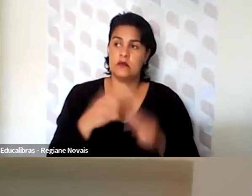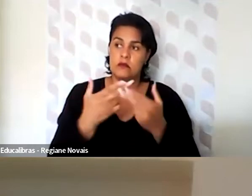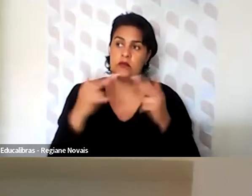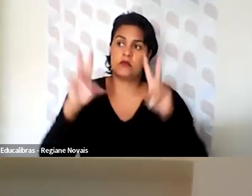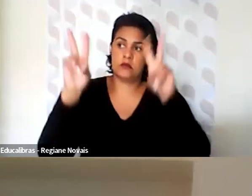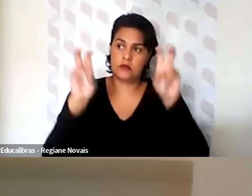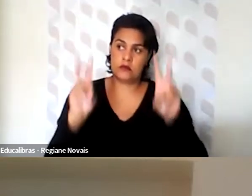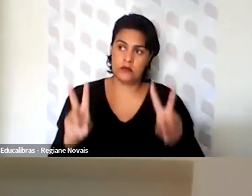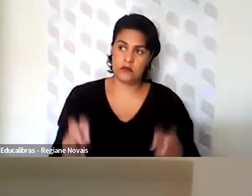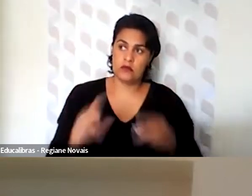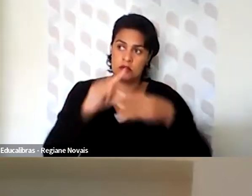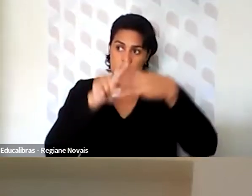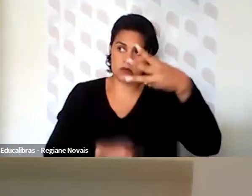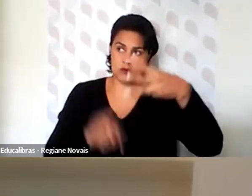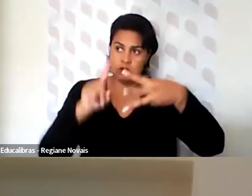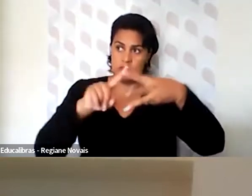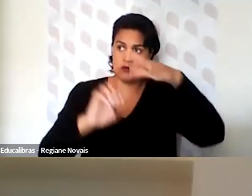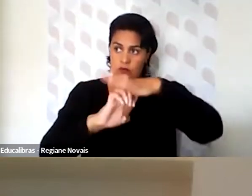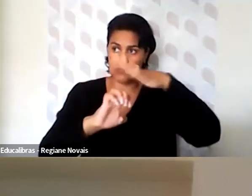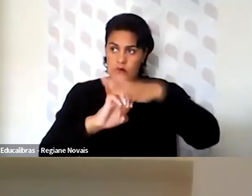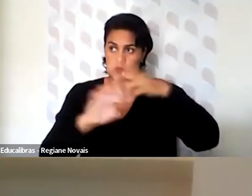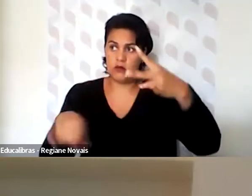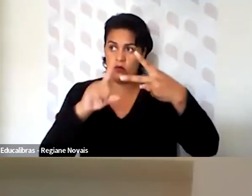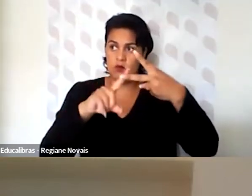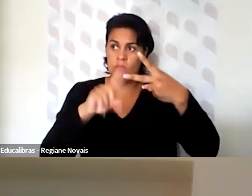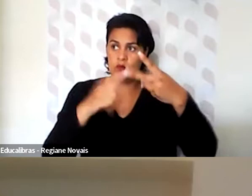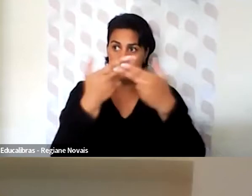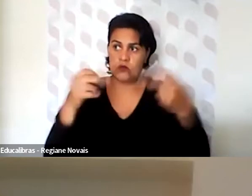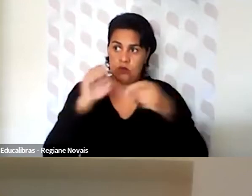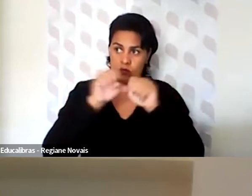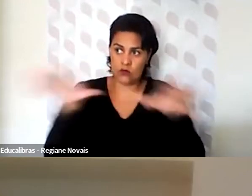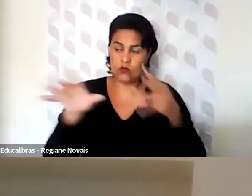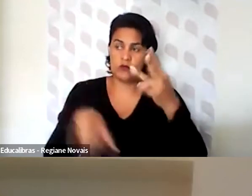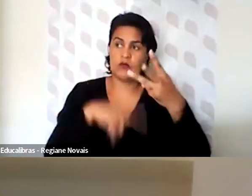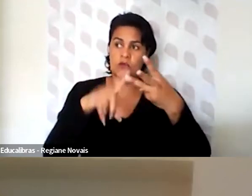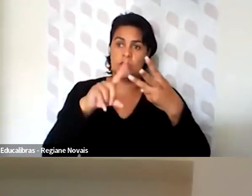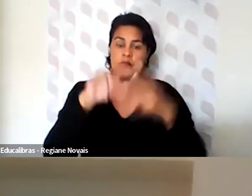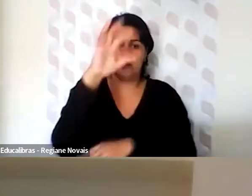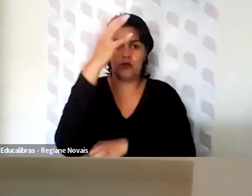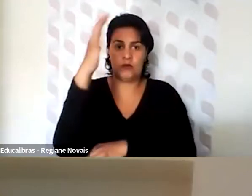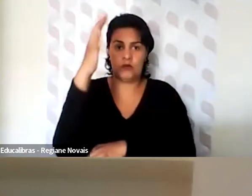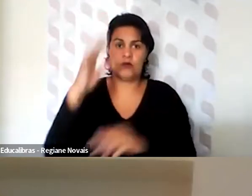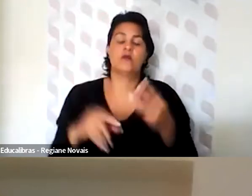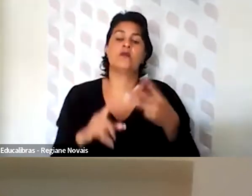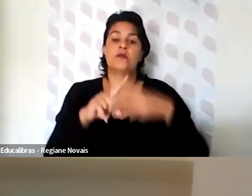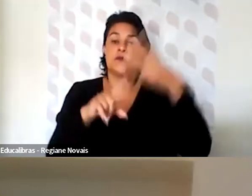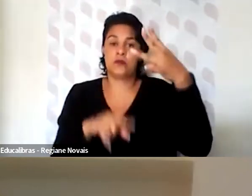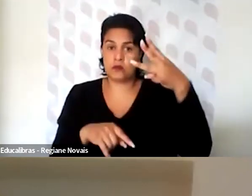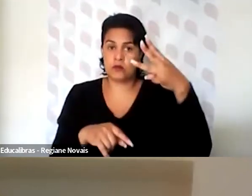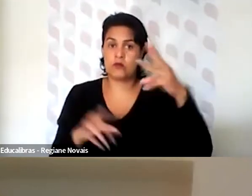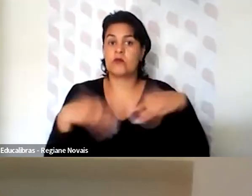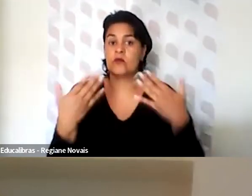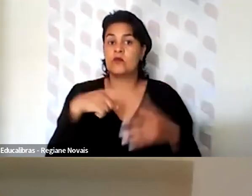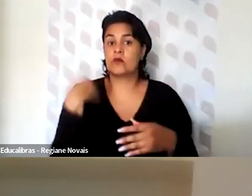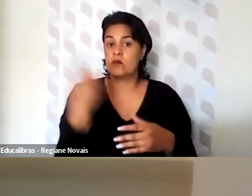juntando o tema empresarial, o tema de emissões e o tema de natureza. Nós entendemos que o papel do setor